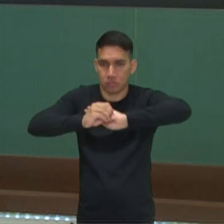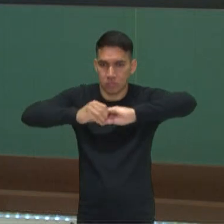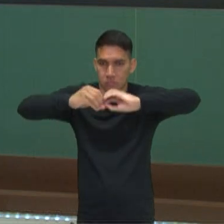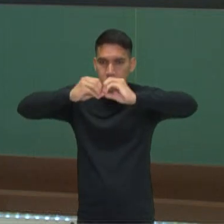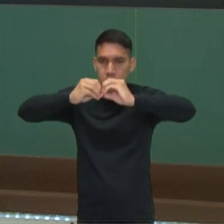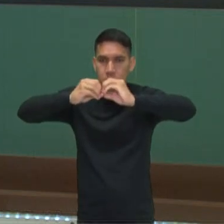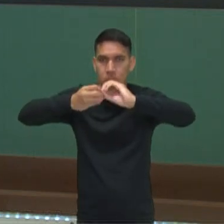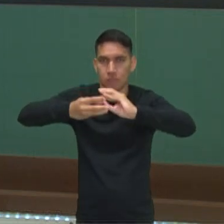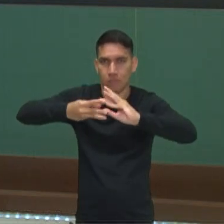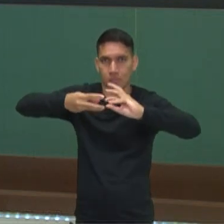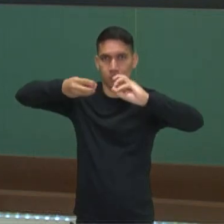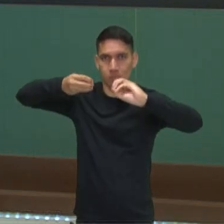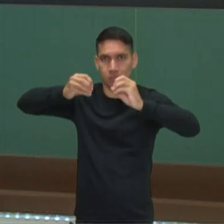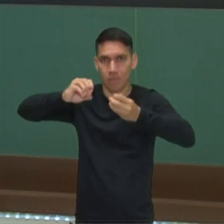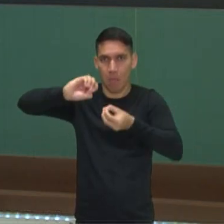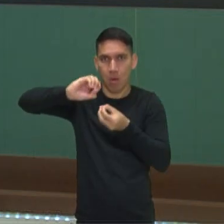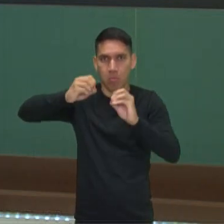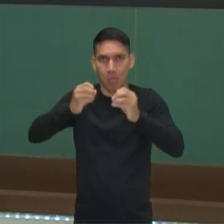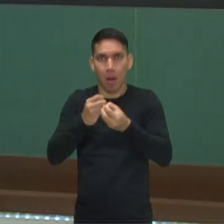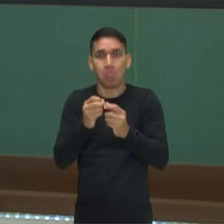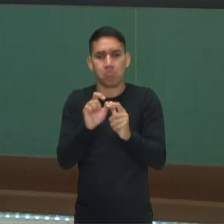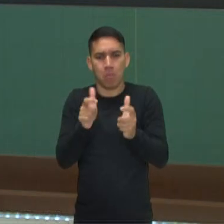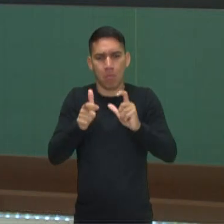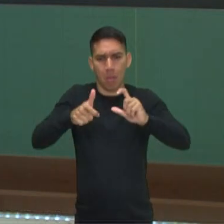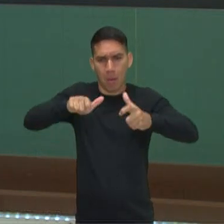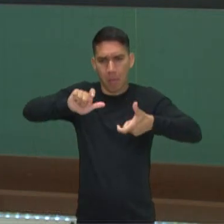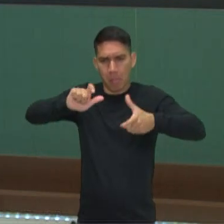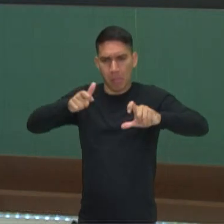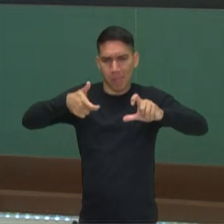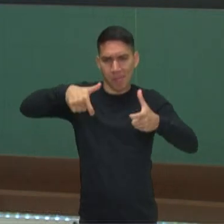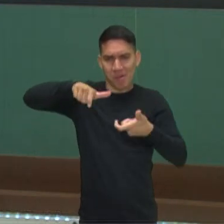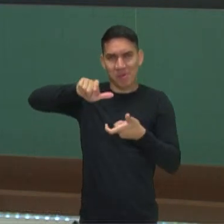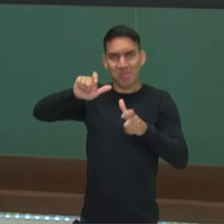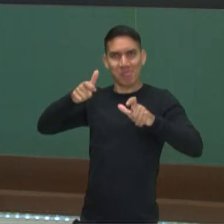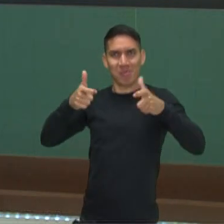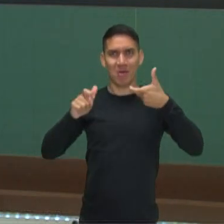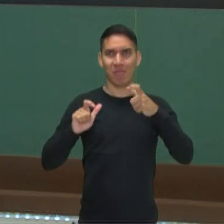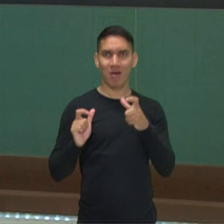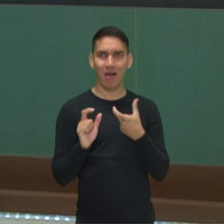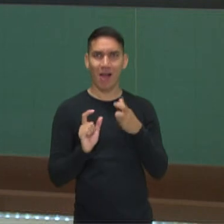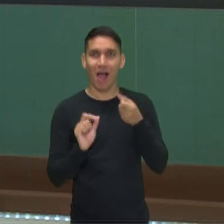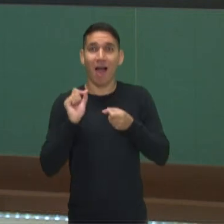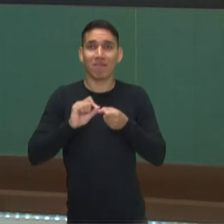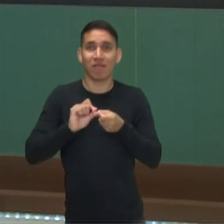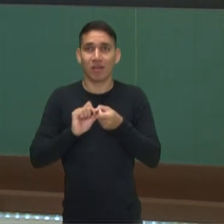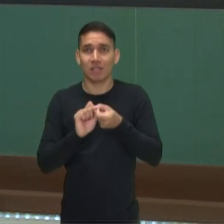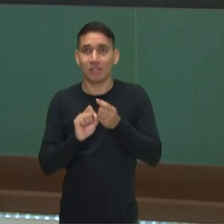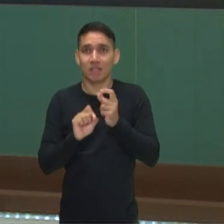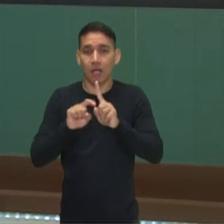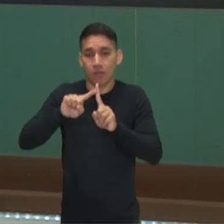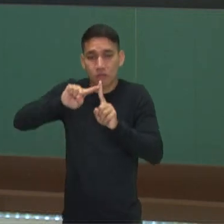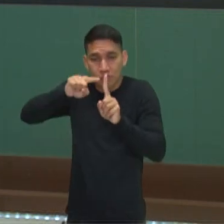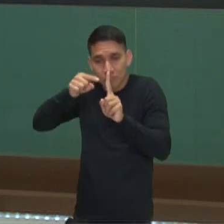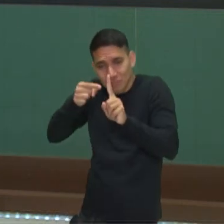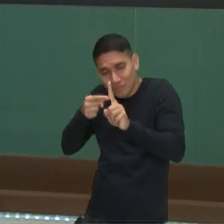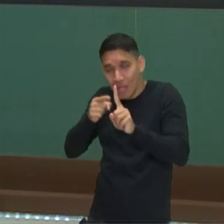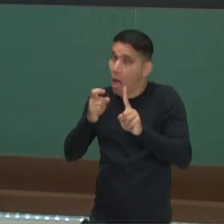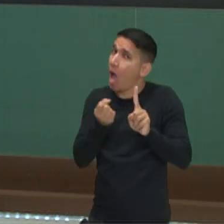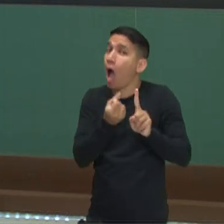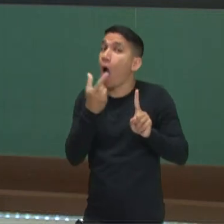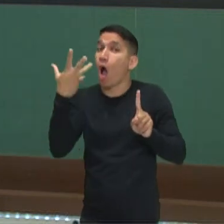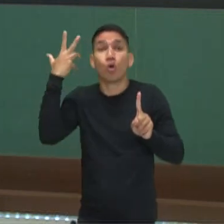Então, essas células começam a se multiplicar, tá? Para formar o embriãozinho. E aí, depois de